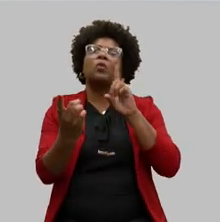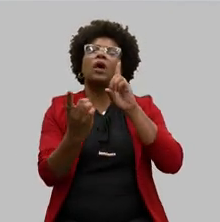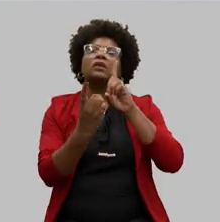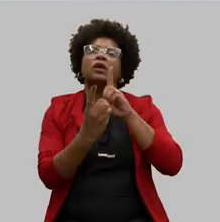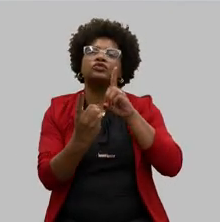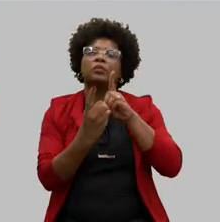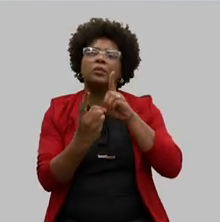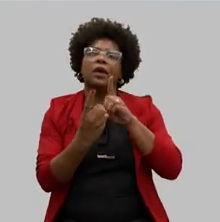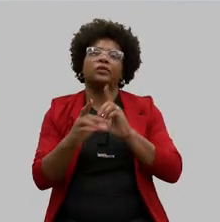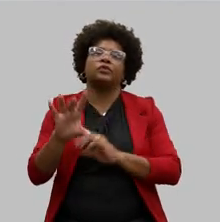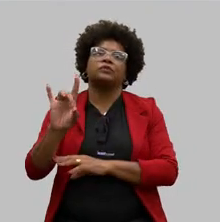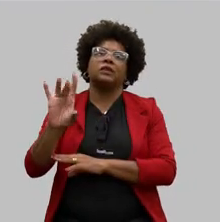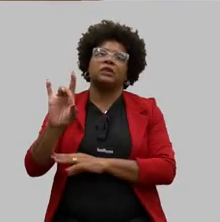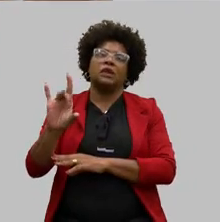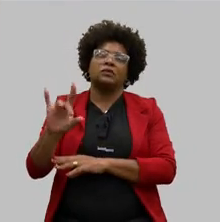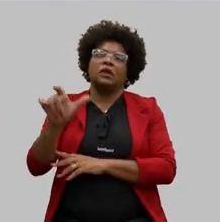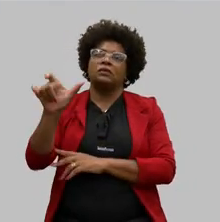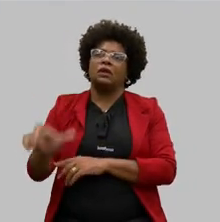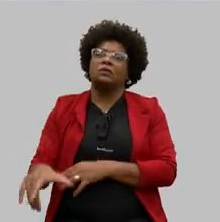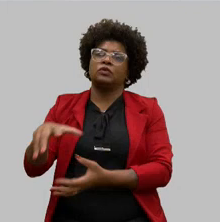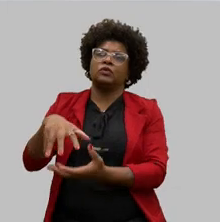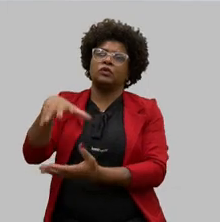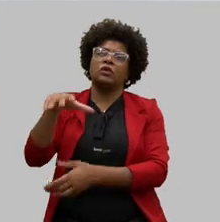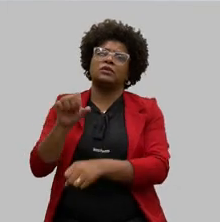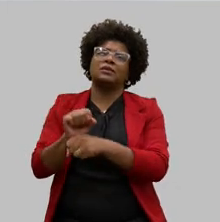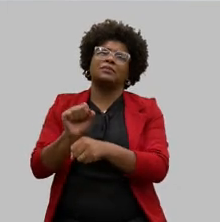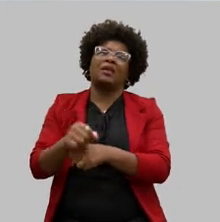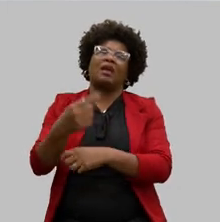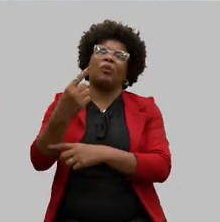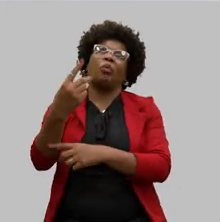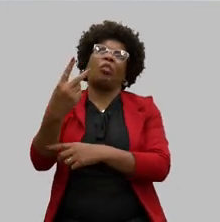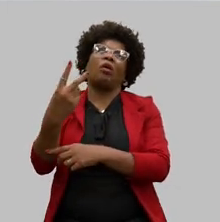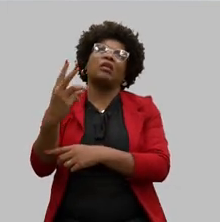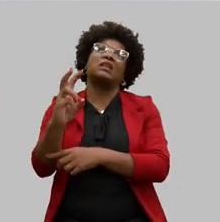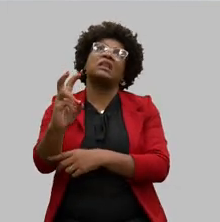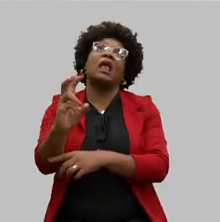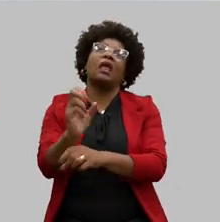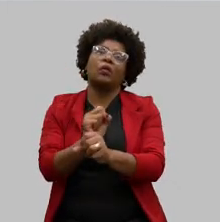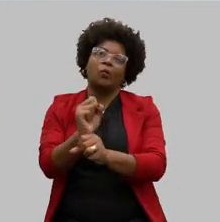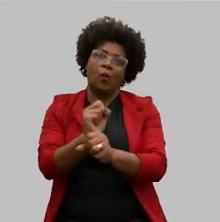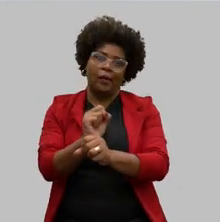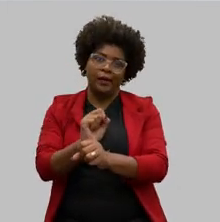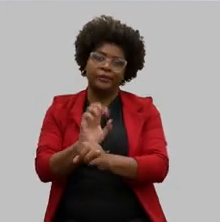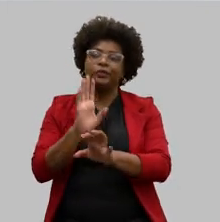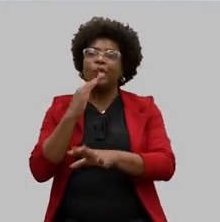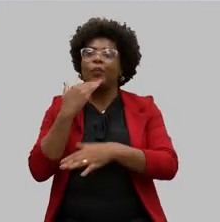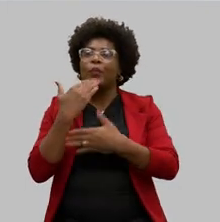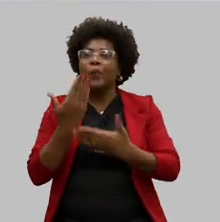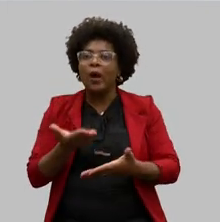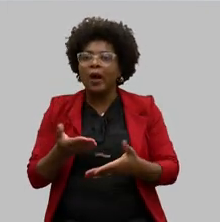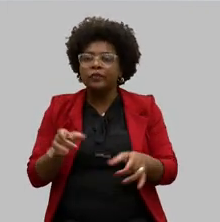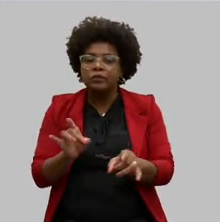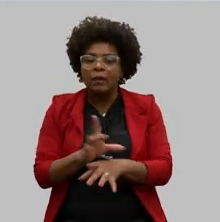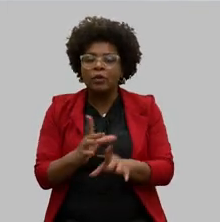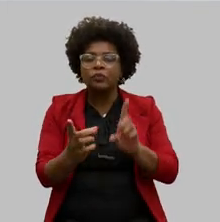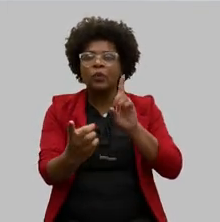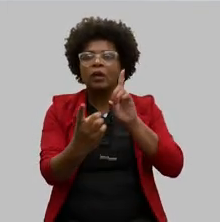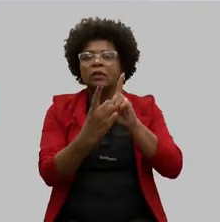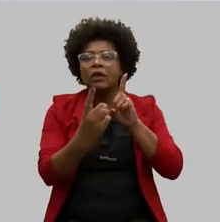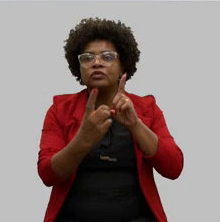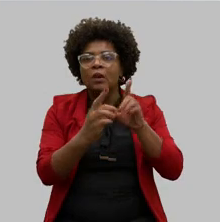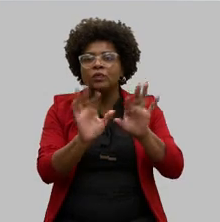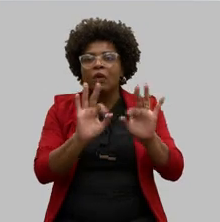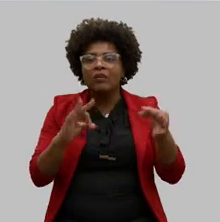idoso espera 1 2 5 anos quando quando a a consulta chega a família agradece passa